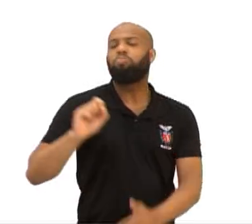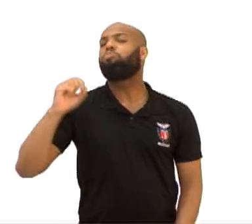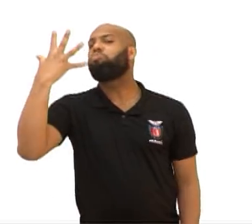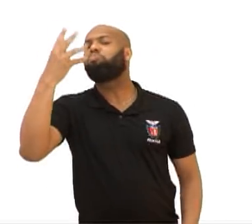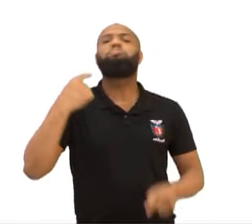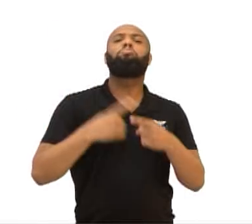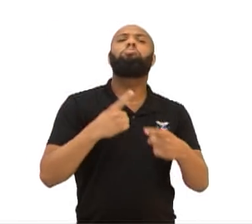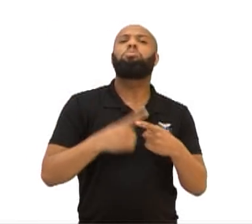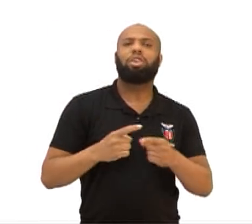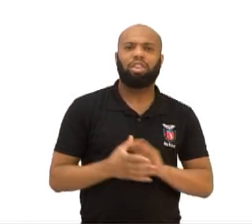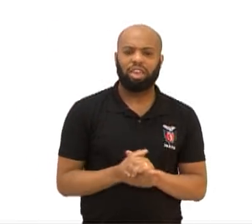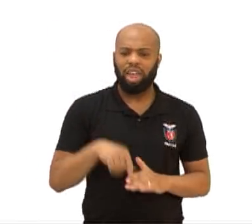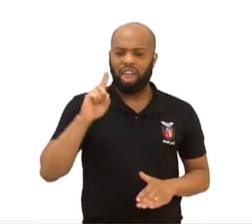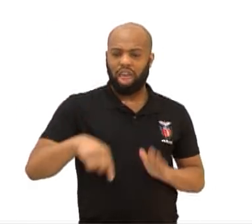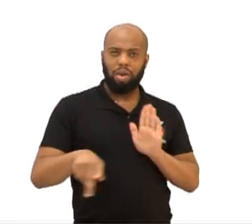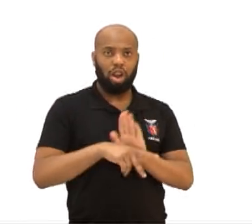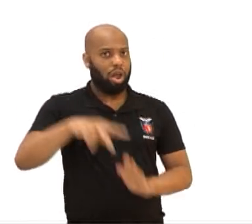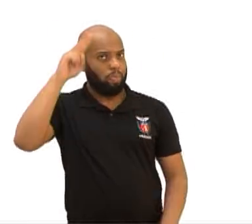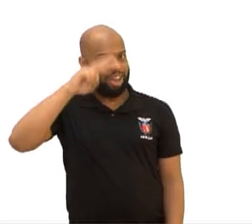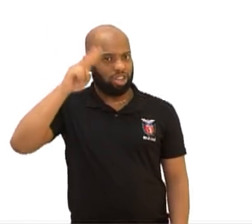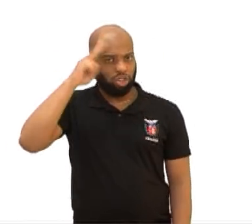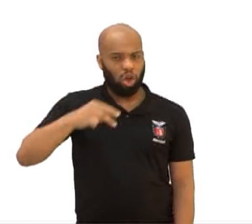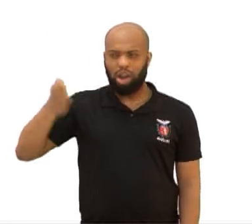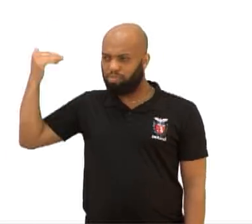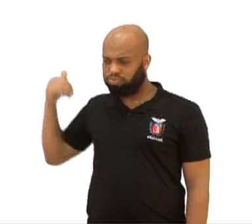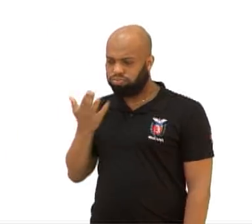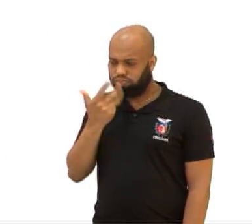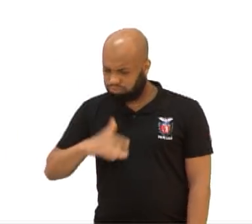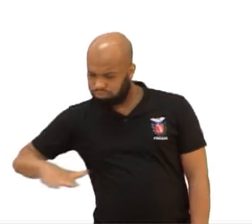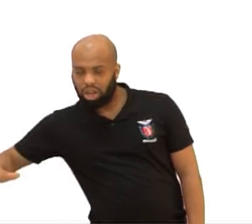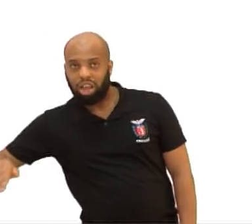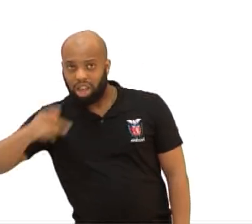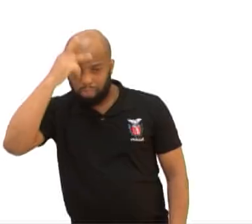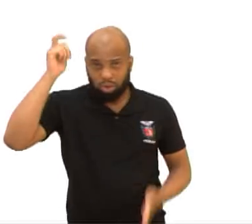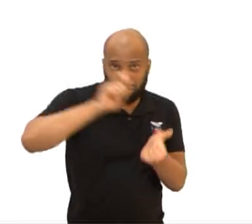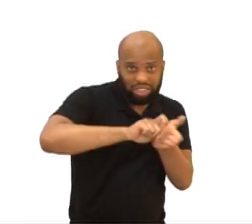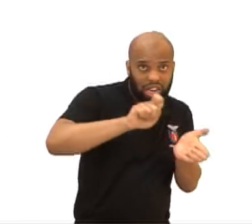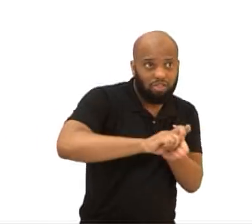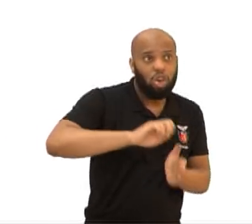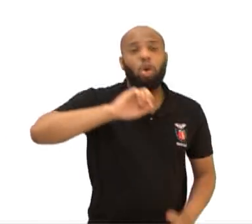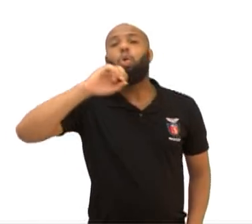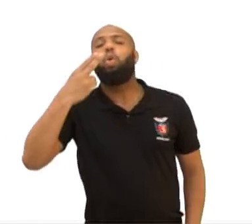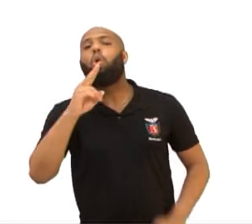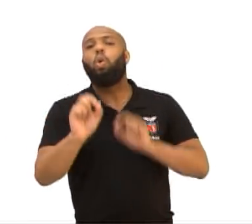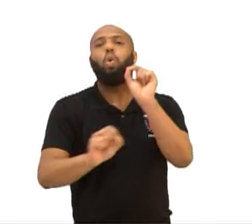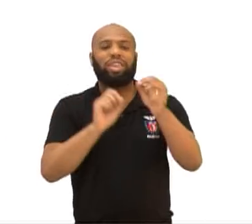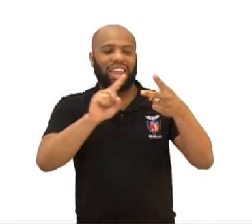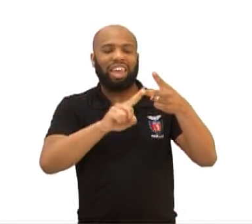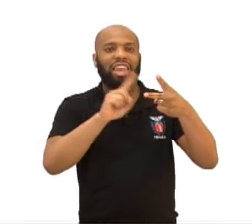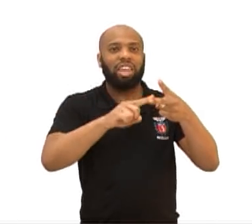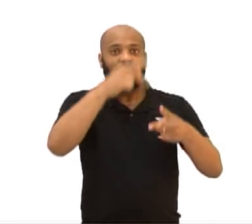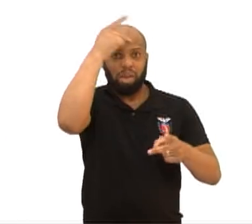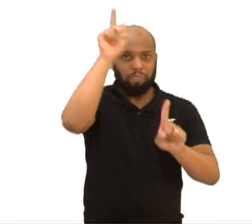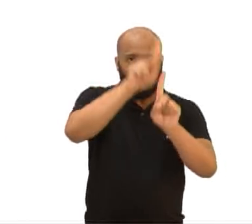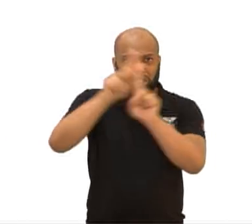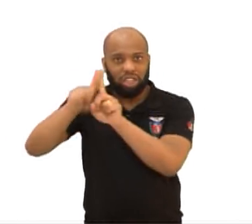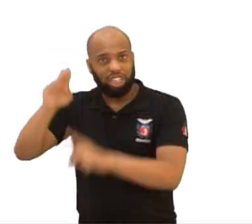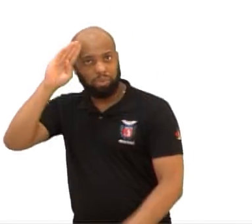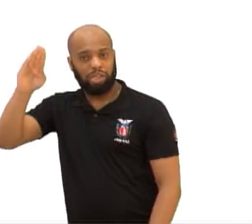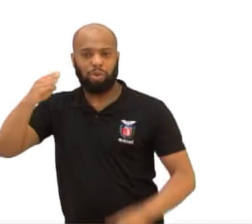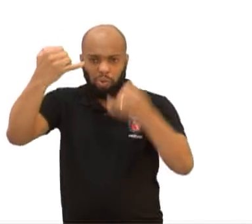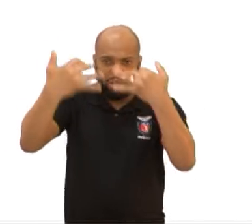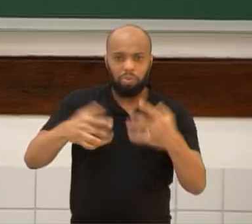porque trata-se da história da infância do próprio autor ou o personagem principal conta o que houve quando ele